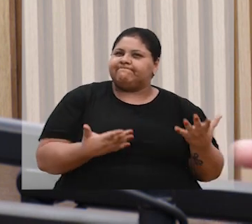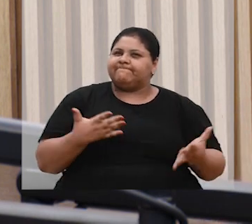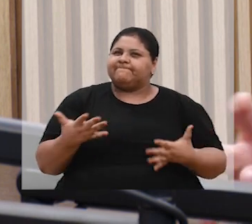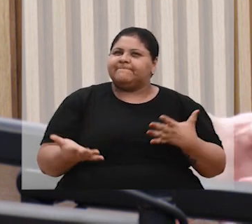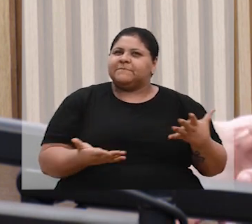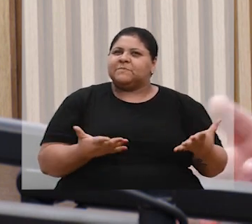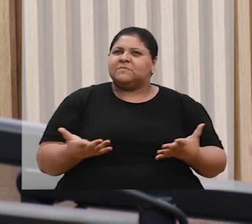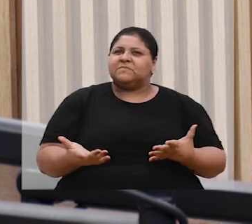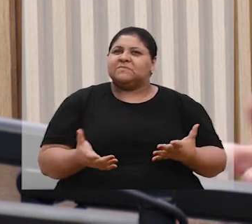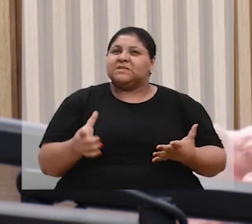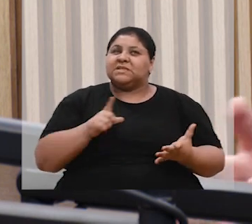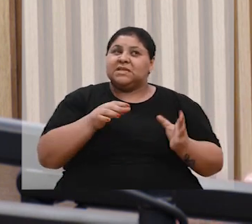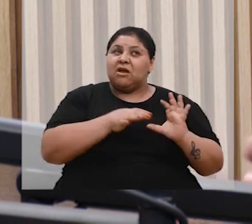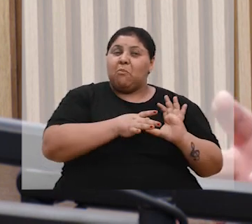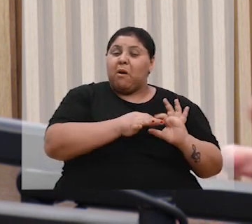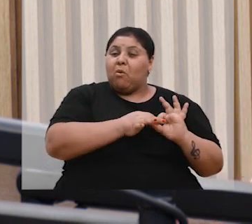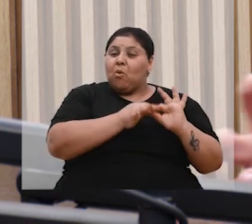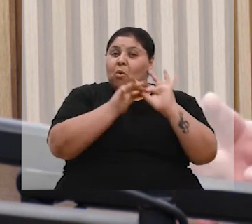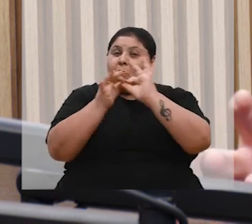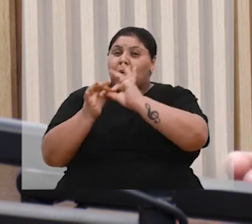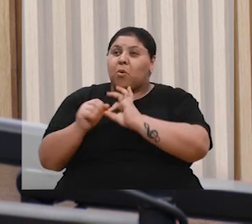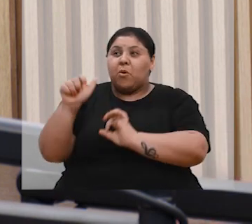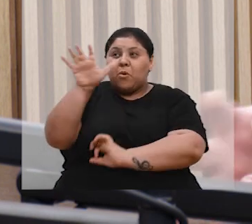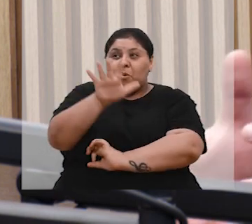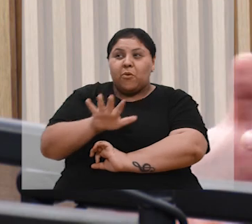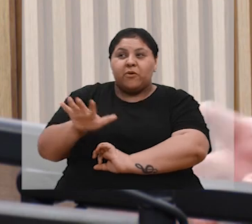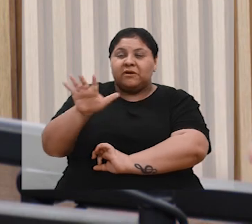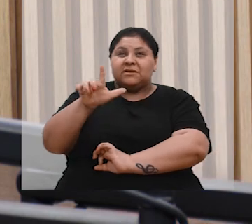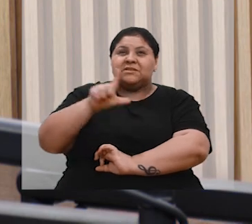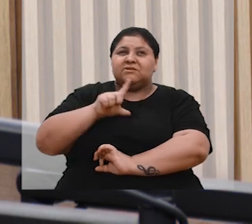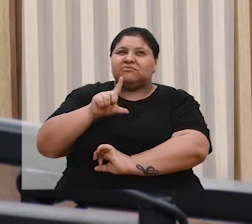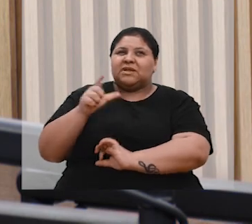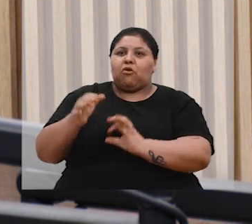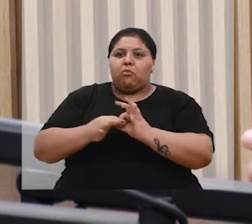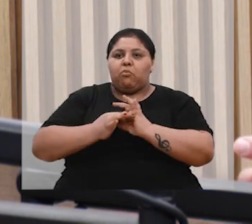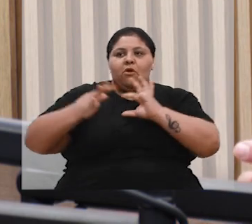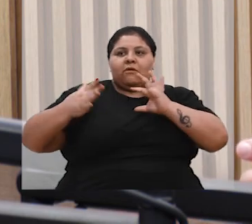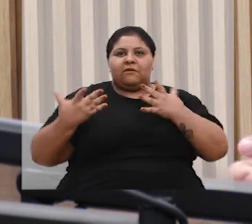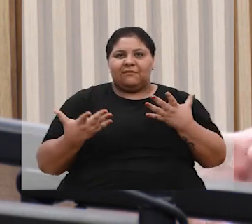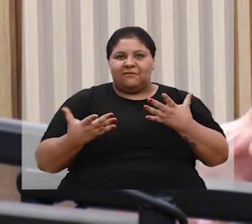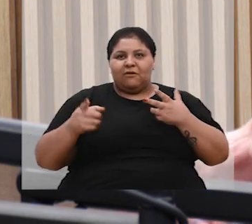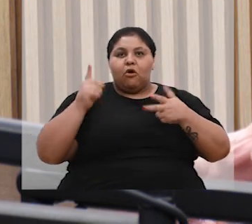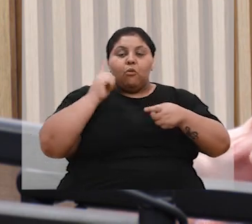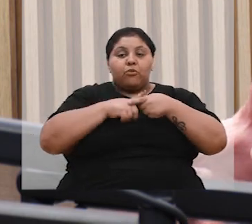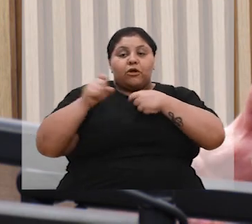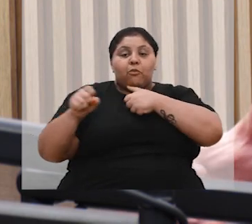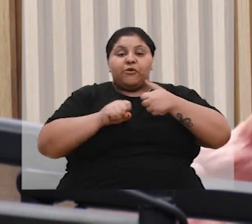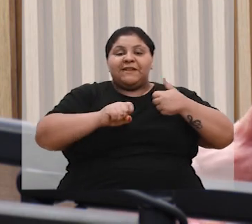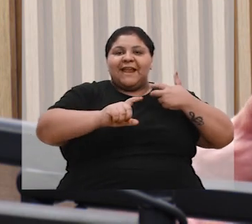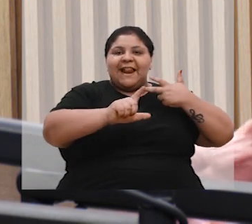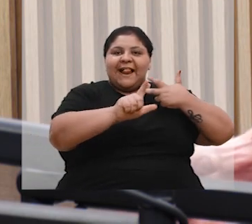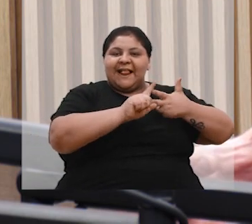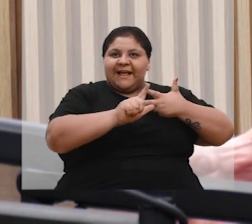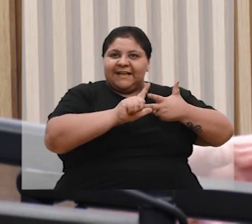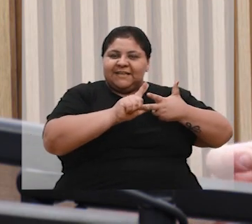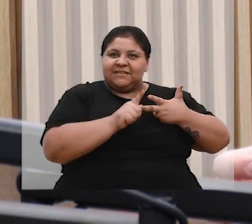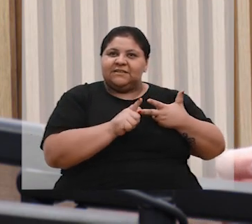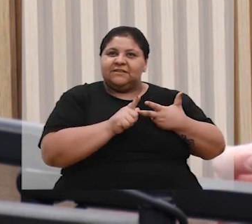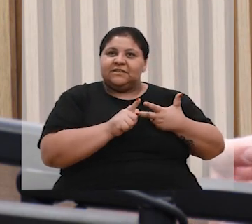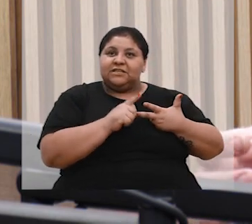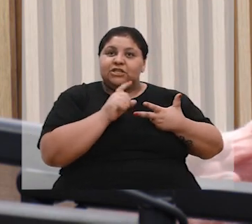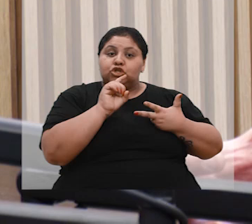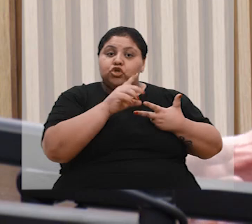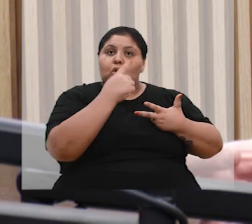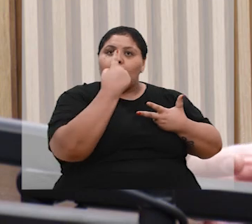Há uma consonância nacional e não há como dissociar, porque o Poder Legislativo ele é um